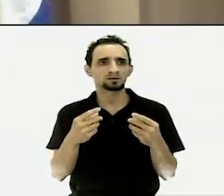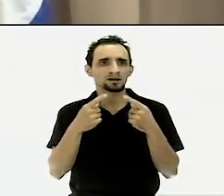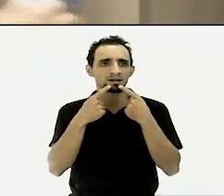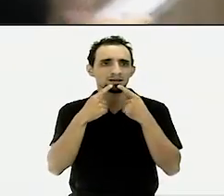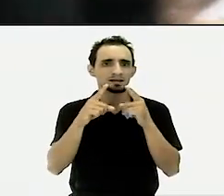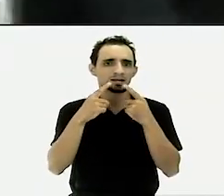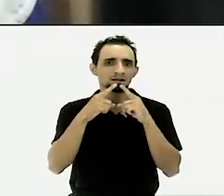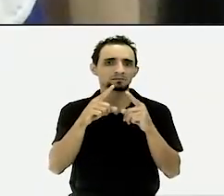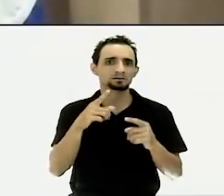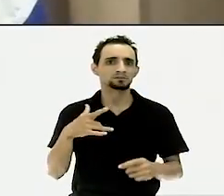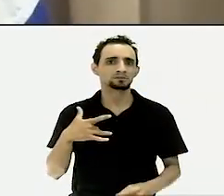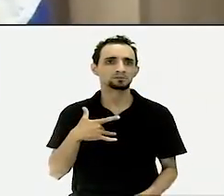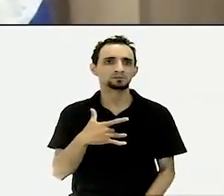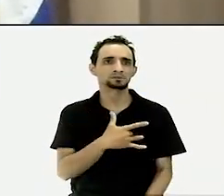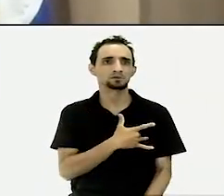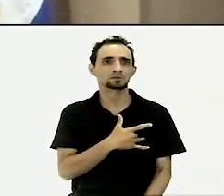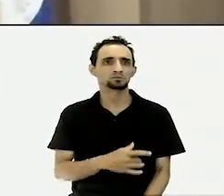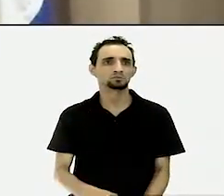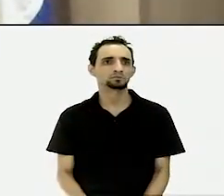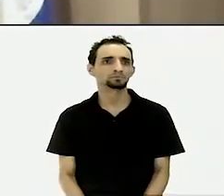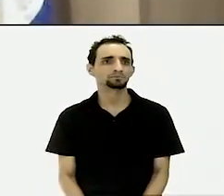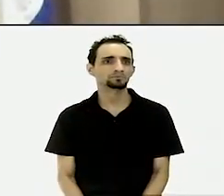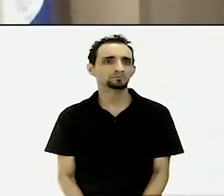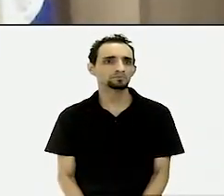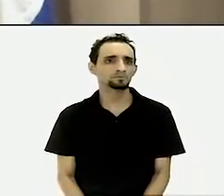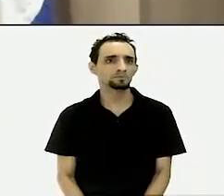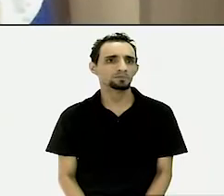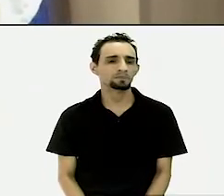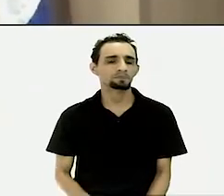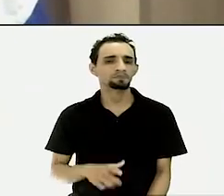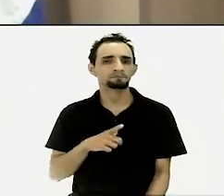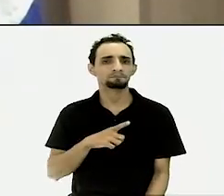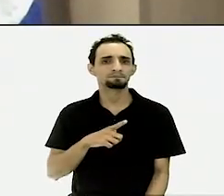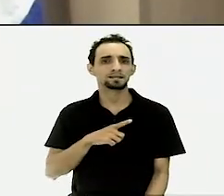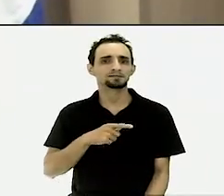temos nada disso. Entretanto, os índices de mortes